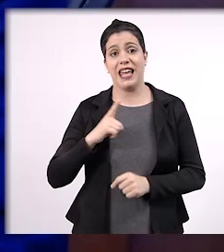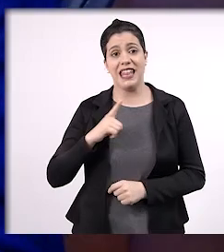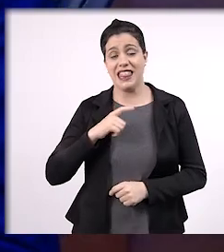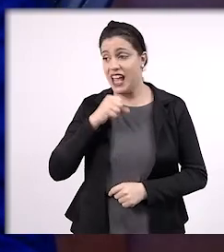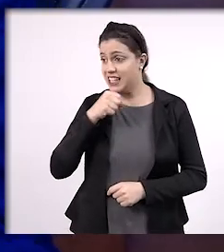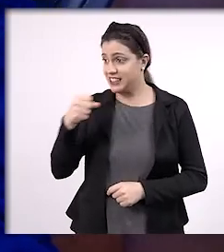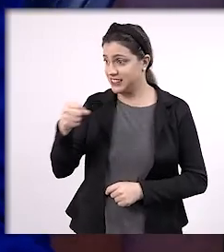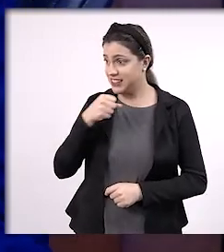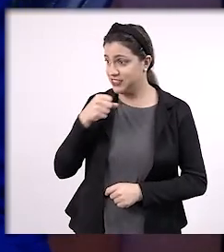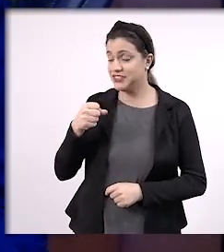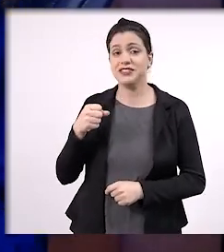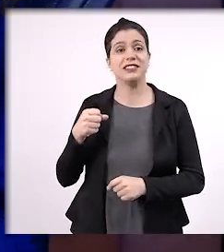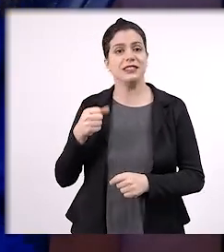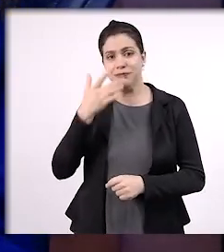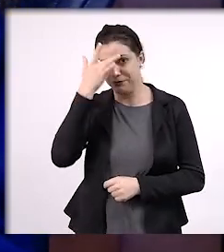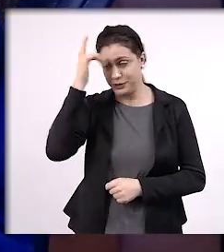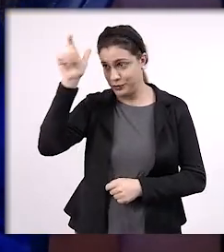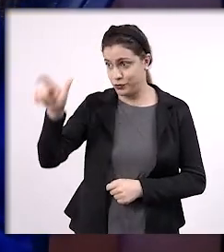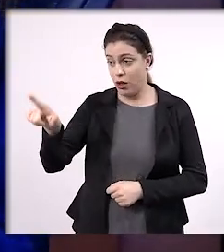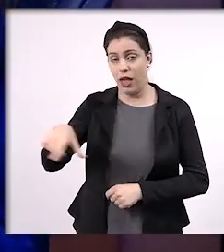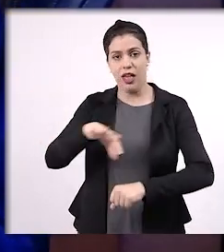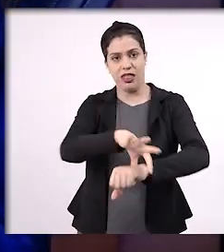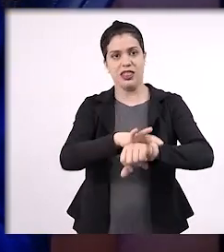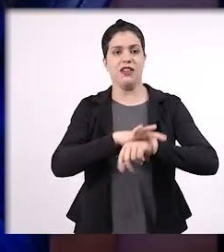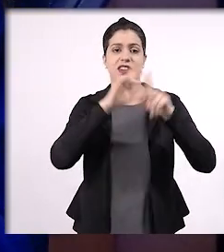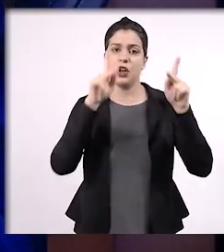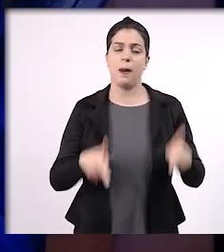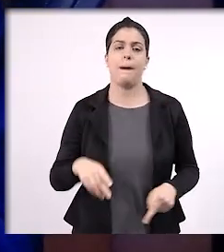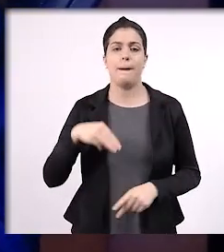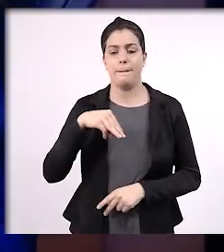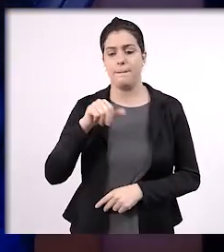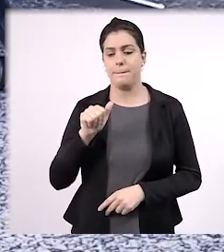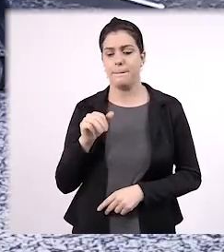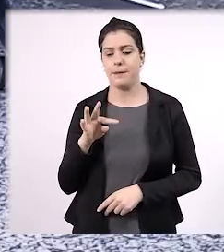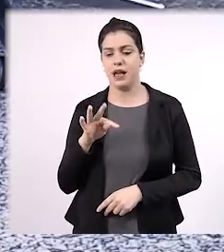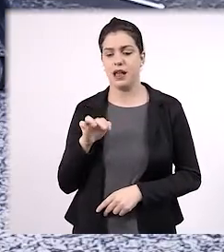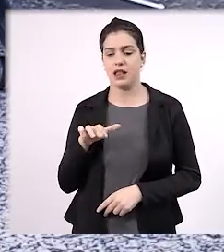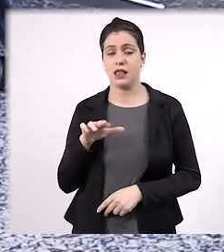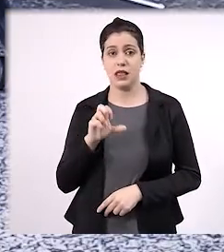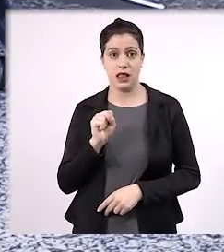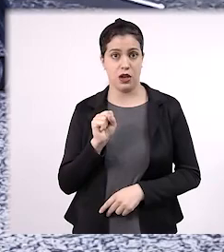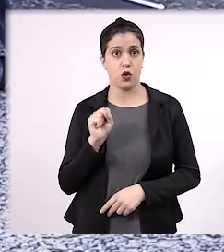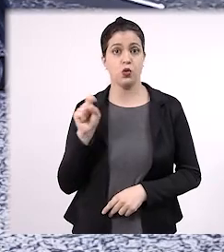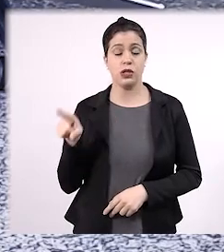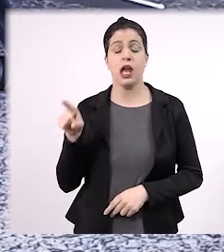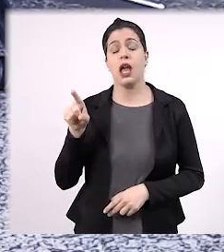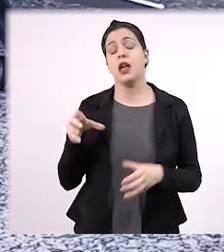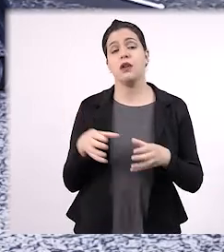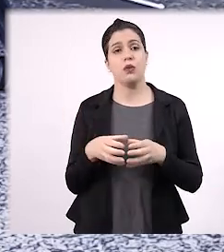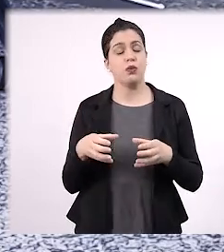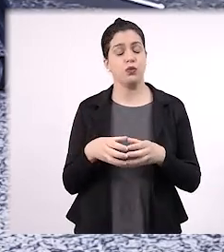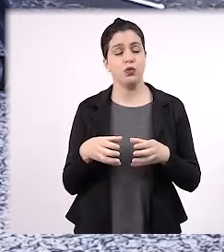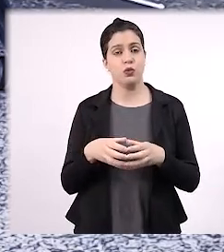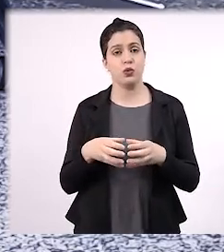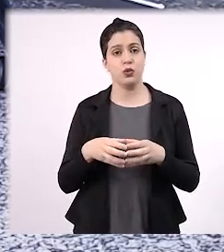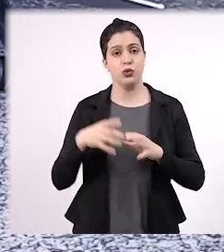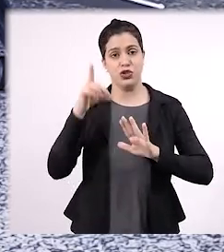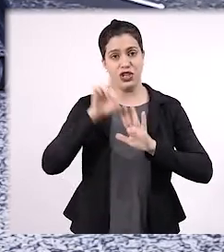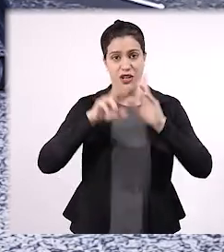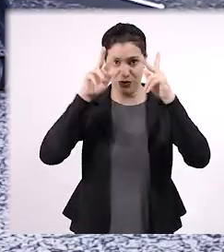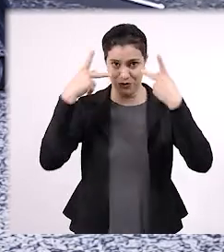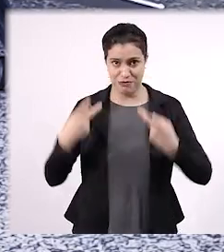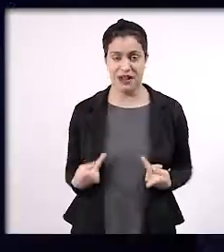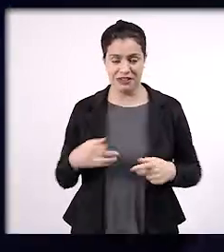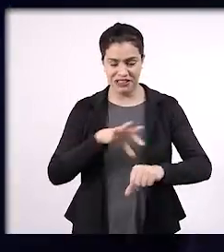o entrevistado, porque hoje a gente vai falar com o defensor público, Matheus Sutana, que coordena o Núcleo de Direitos Humanos da Defensoria Pública de Mato